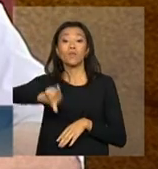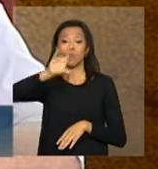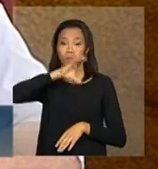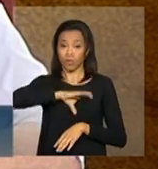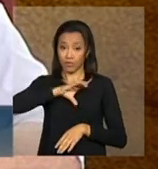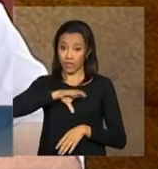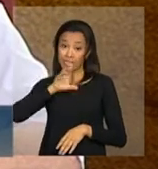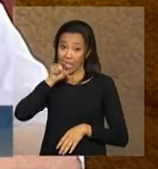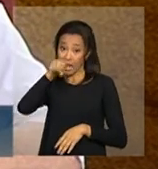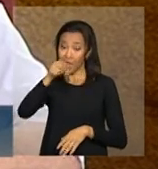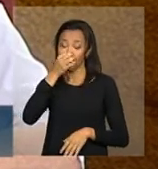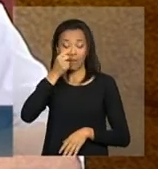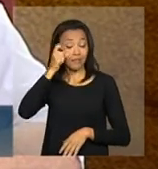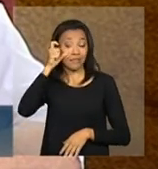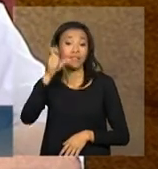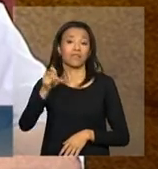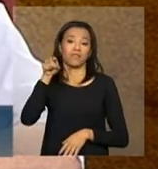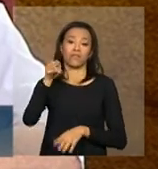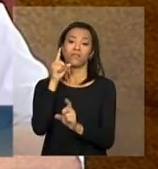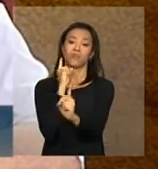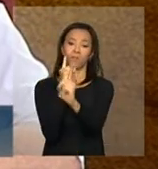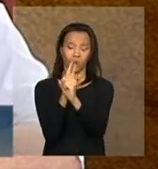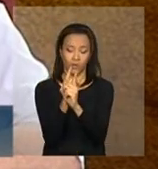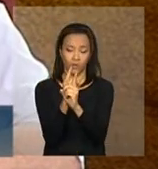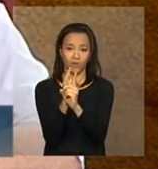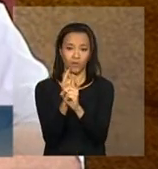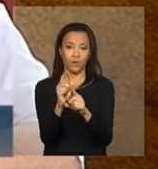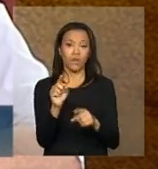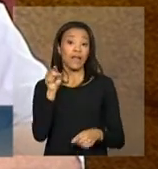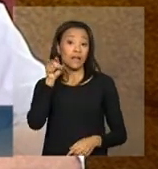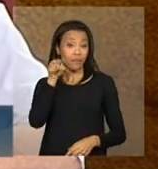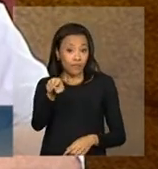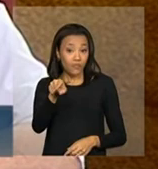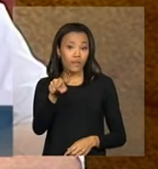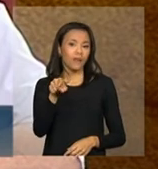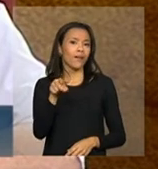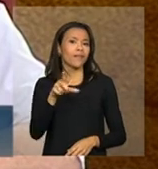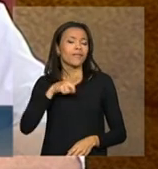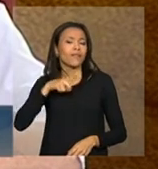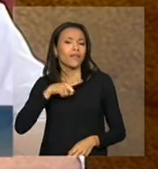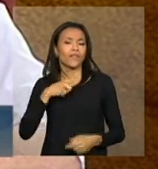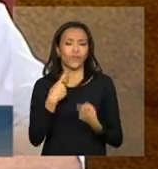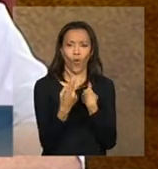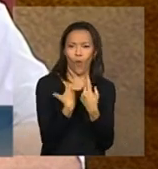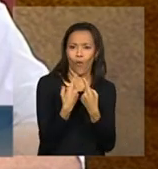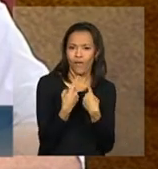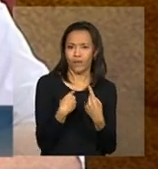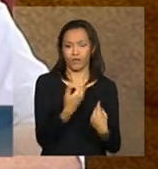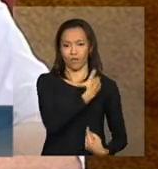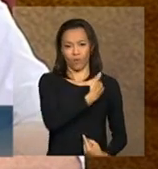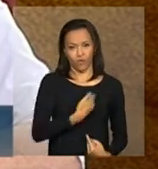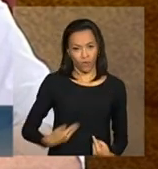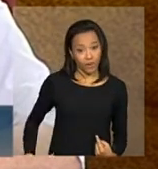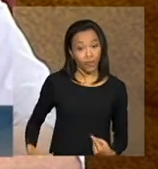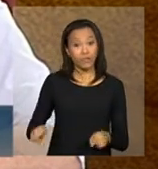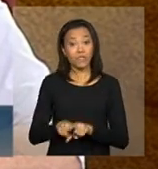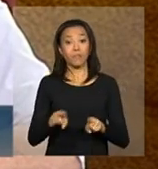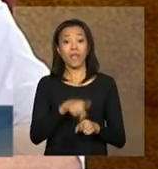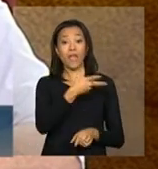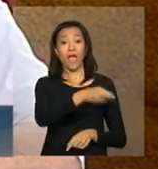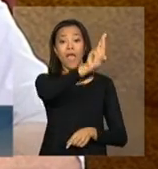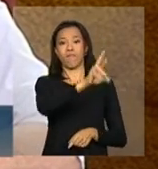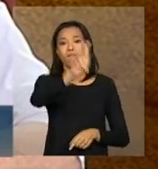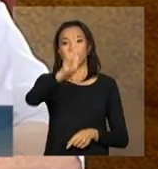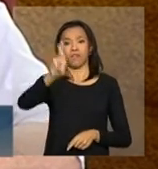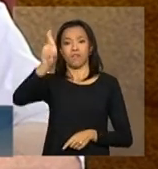momento interessantíssimo, onde foi uma conversa entre governo e representantes da sociedade civil